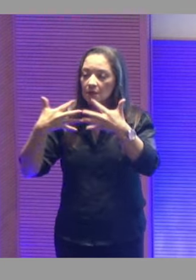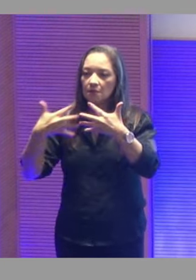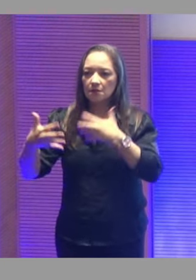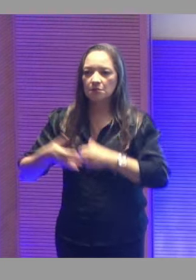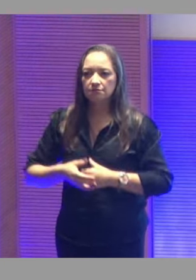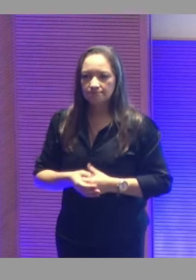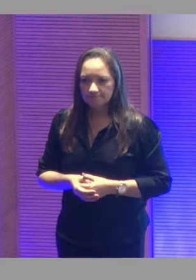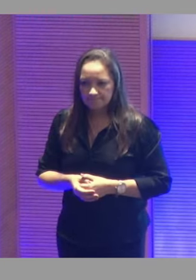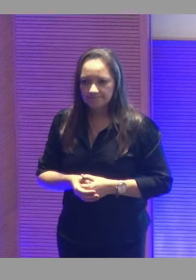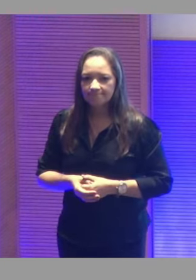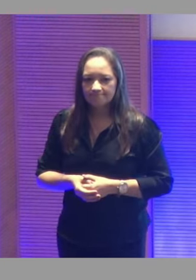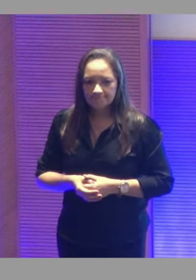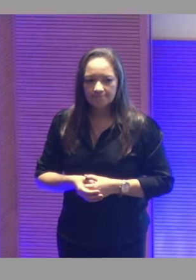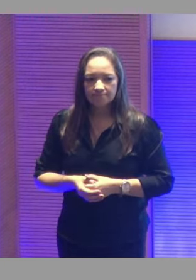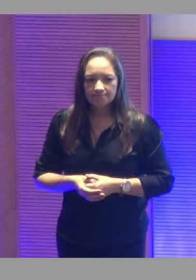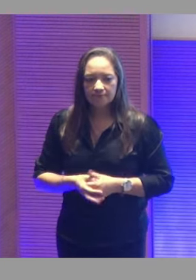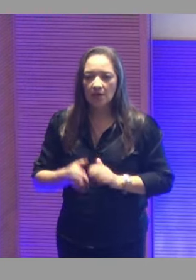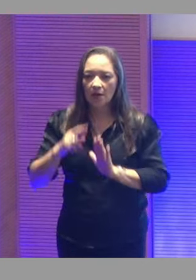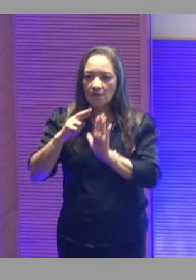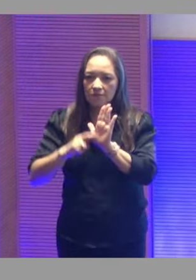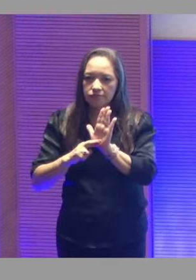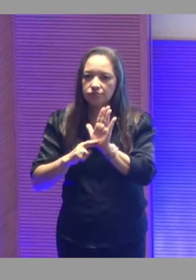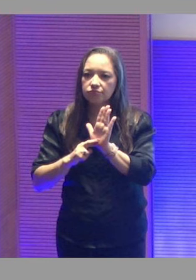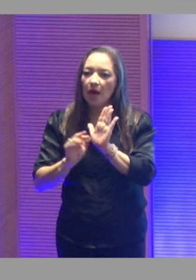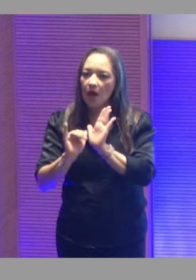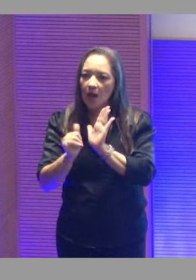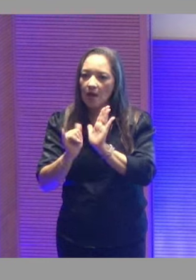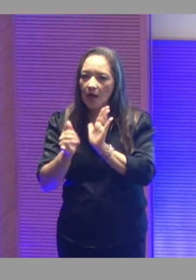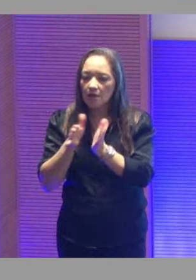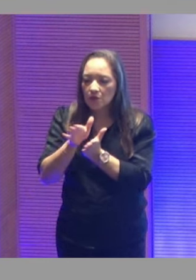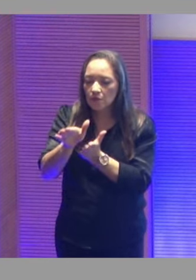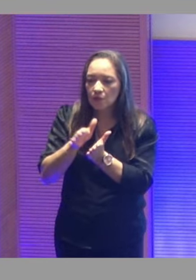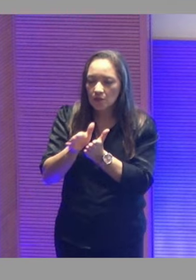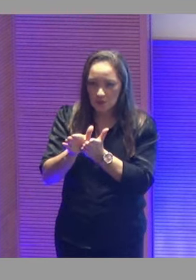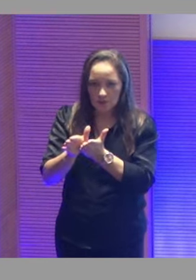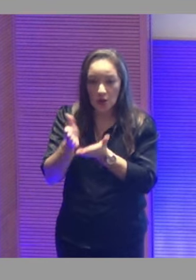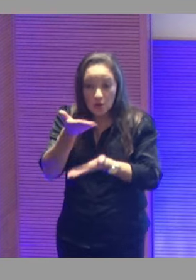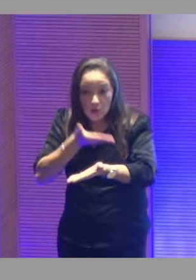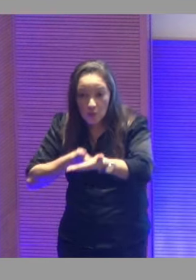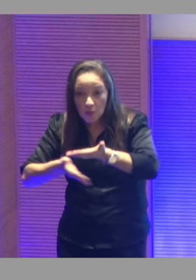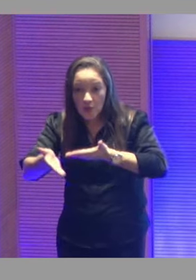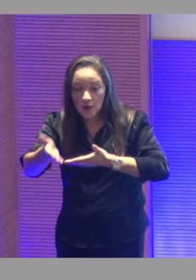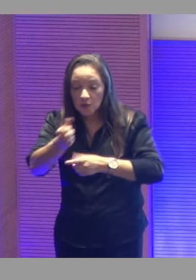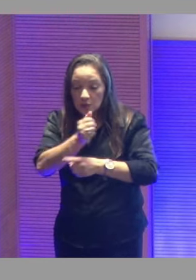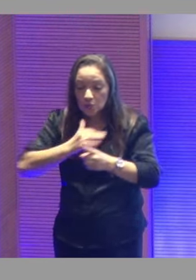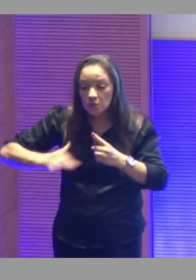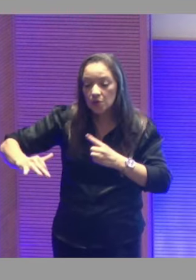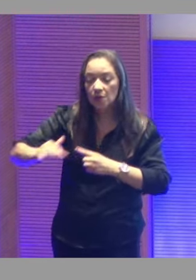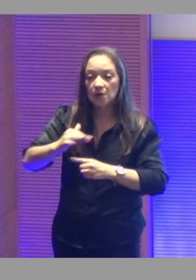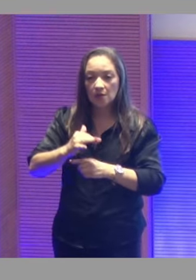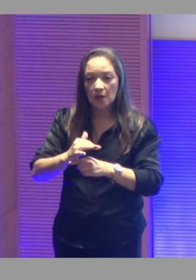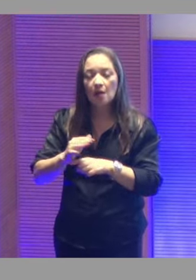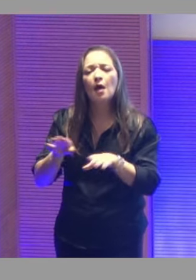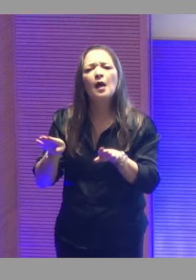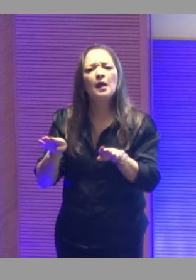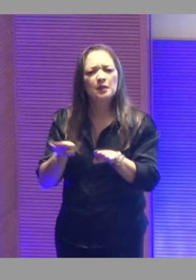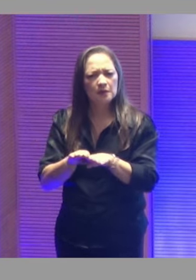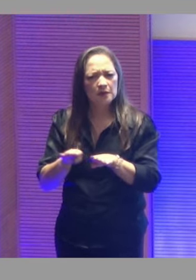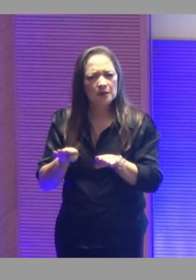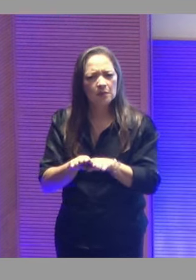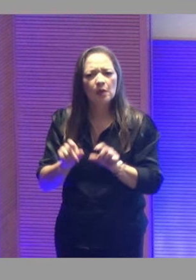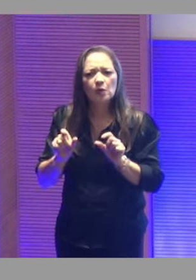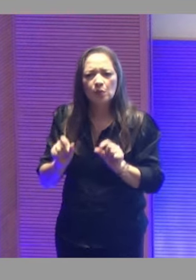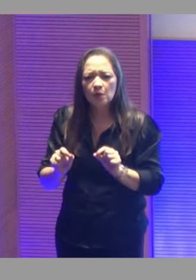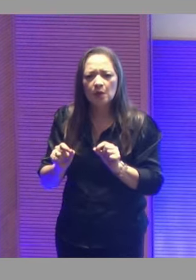com o relato de emissões e compartilha com a sociedade não só seus dados de emissão mas também tudo aquilo que vem